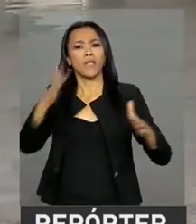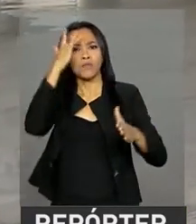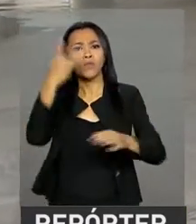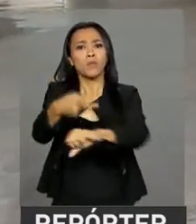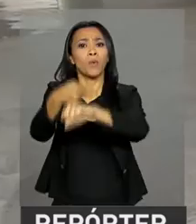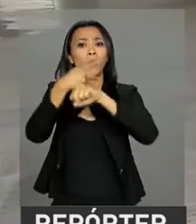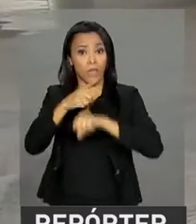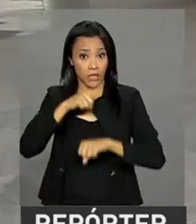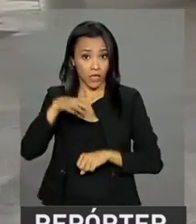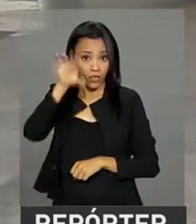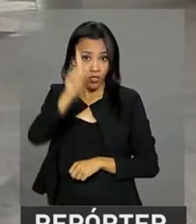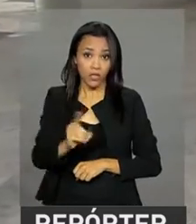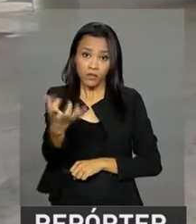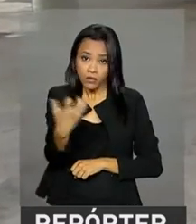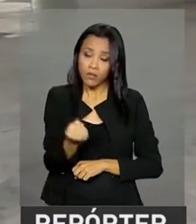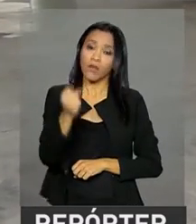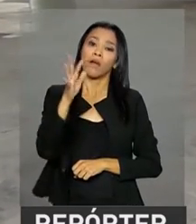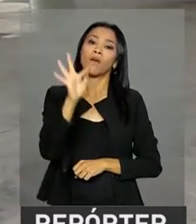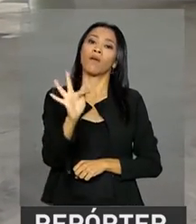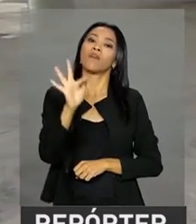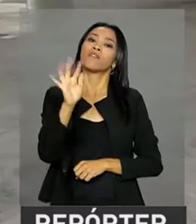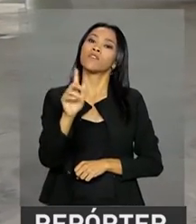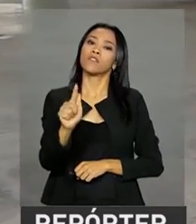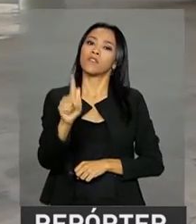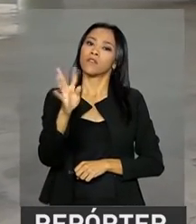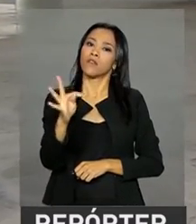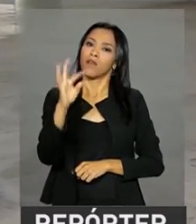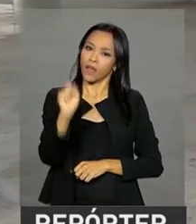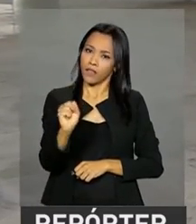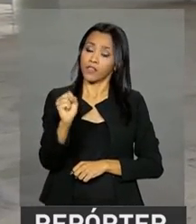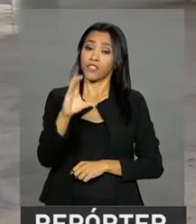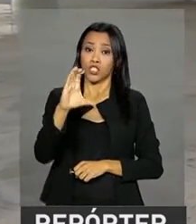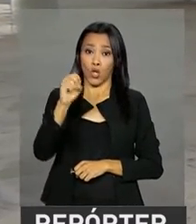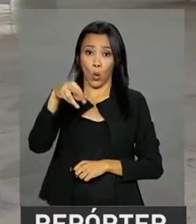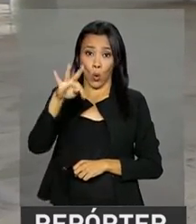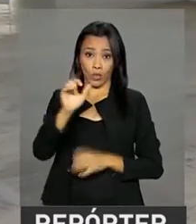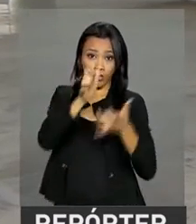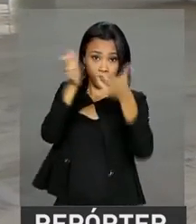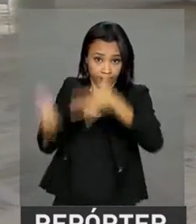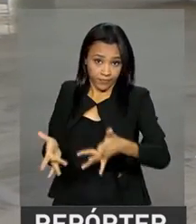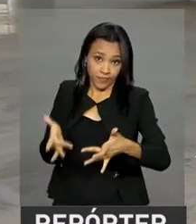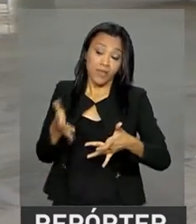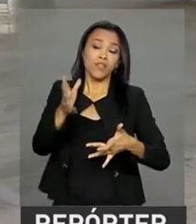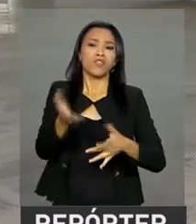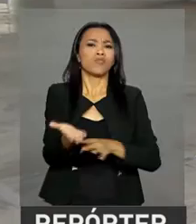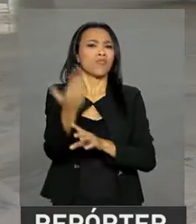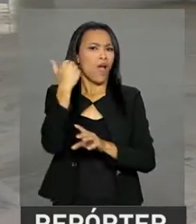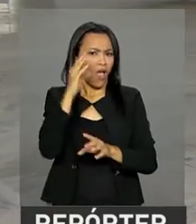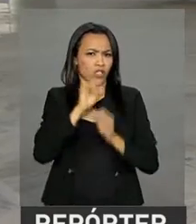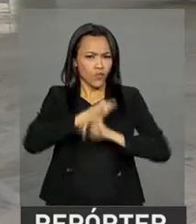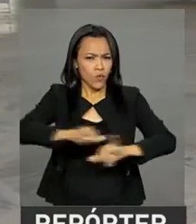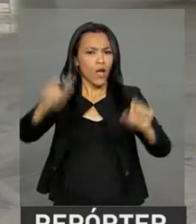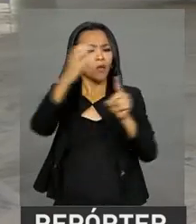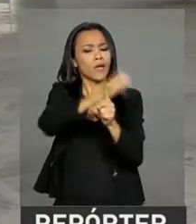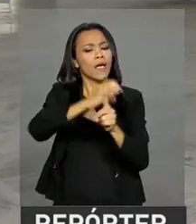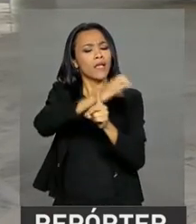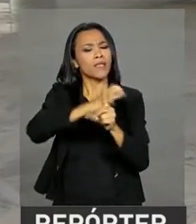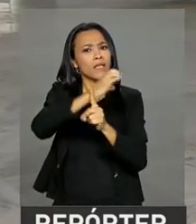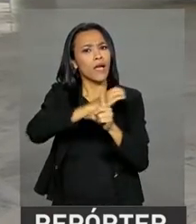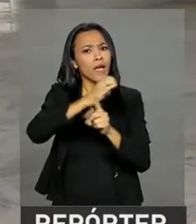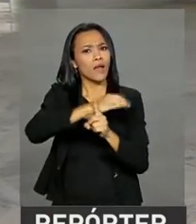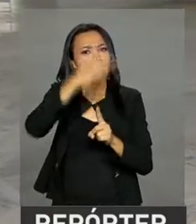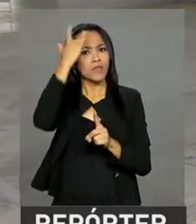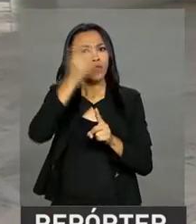que têm direito a sacar o FGTS de contas inativas. Desde que foi divulgado o calendário de pagamento,